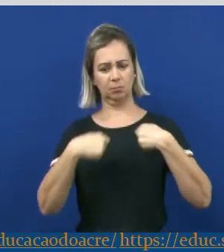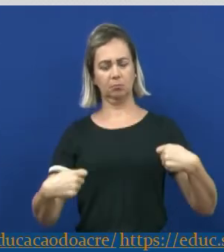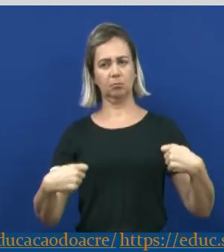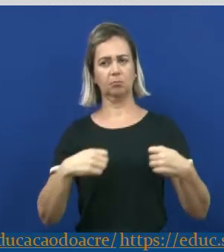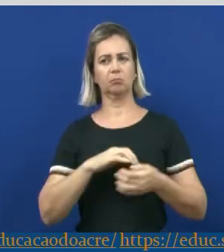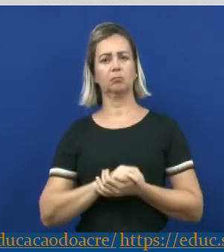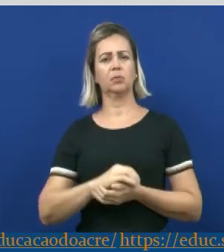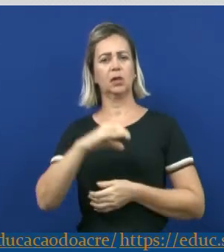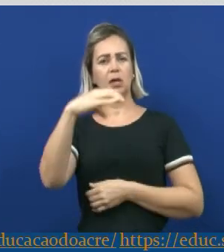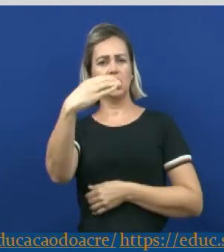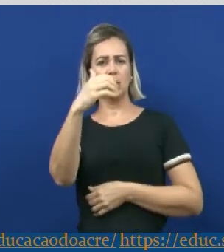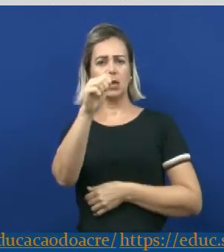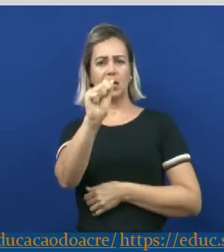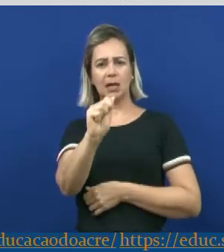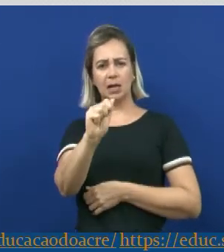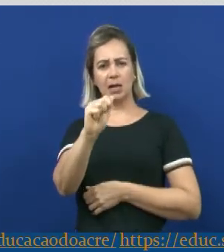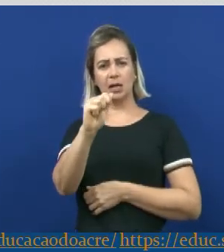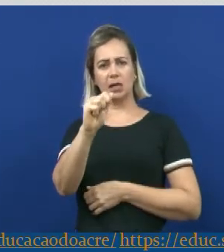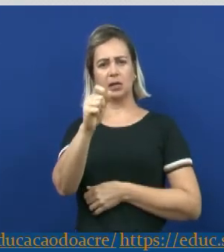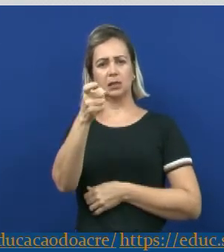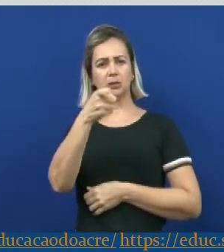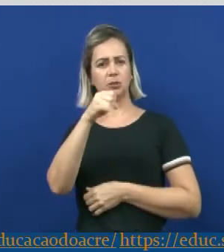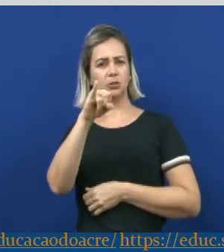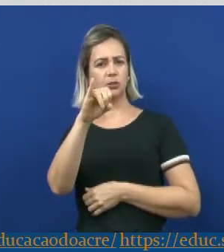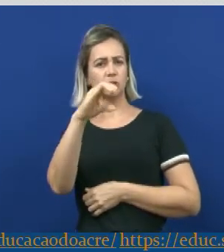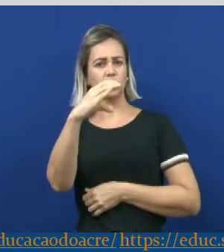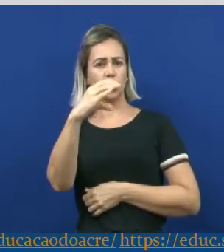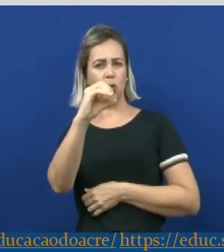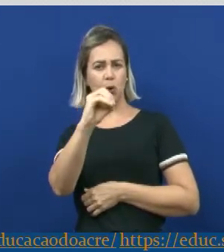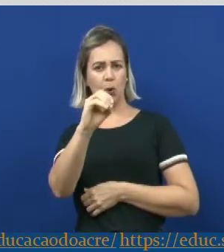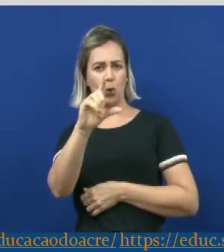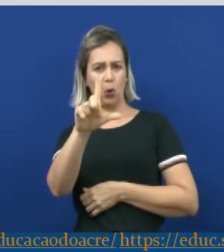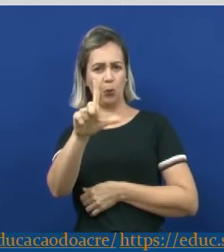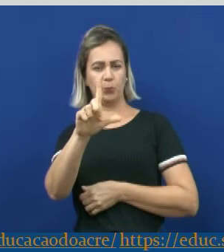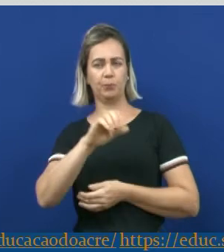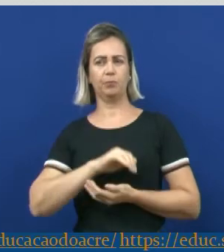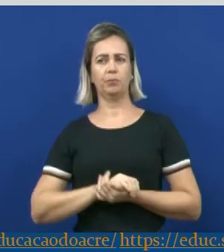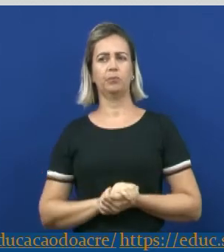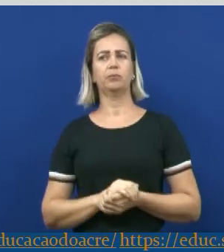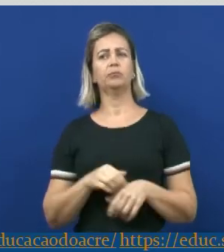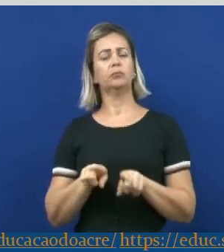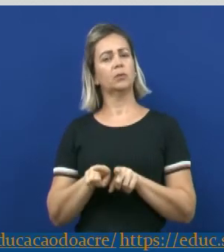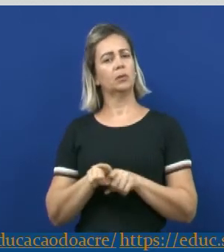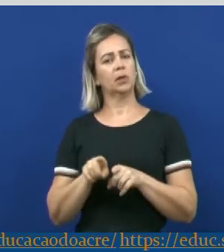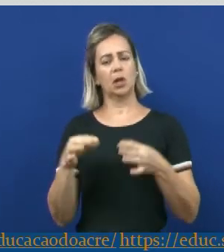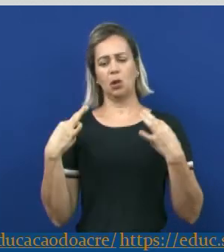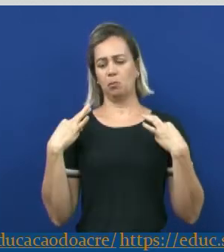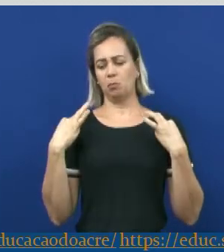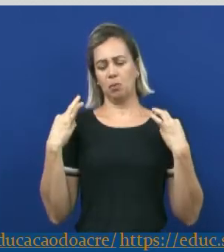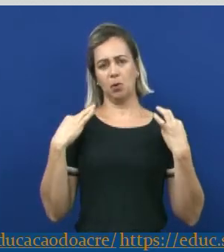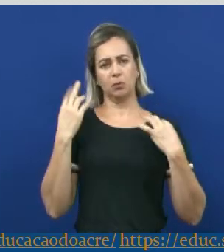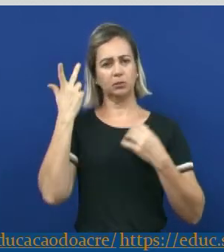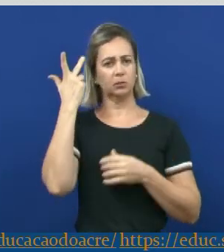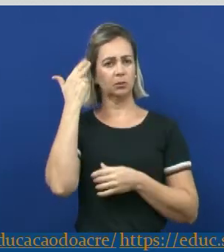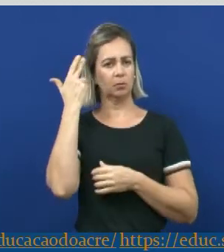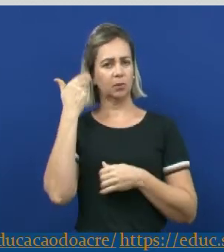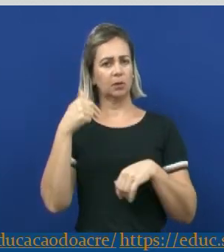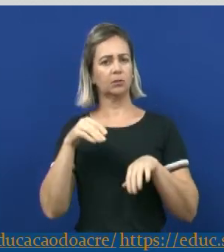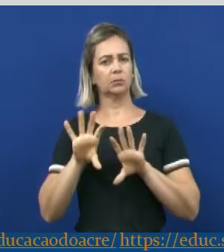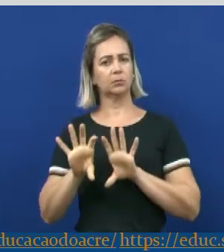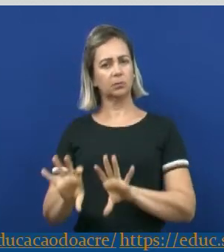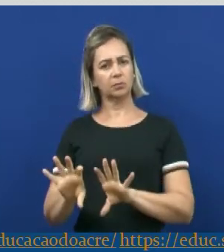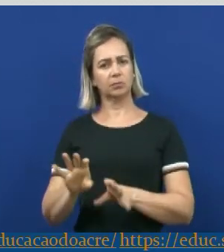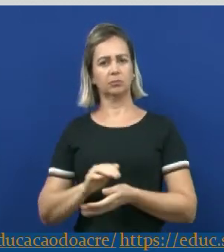de cachecol na língua portuguesa. Lleva uma camiseta e já. Então, essas aí